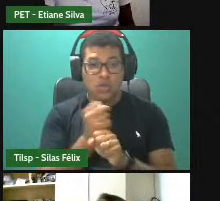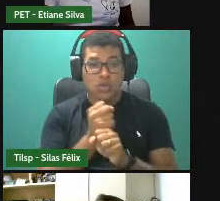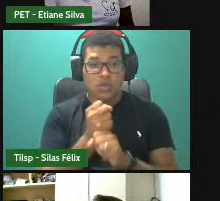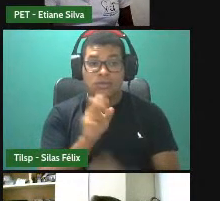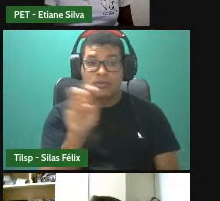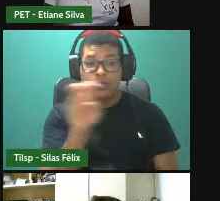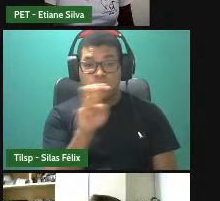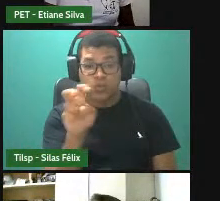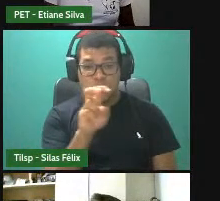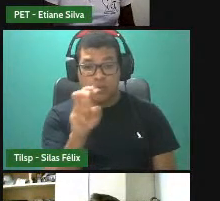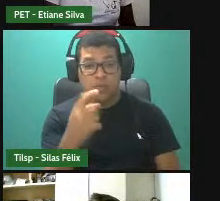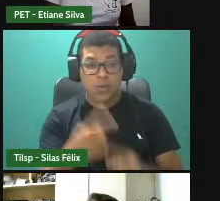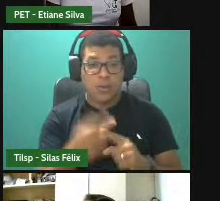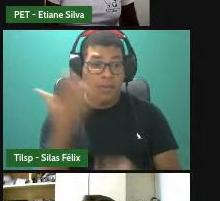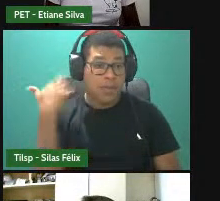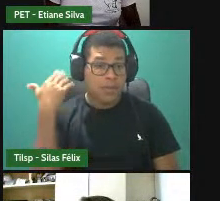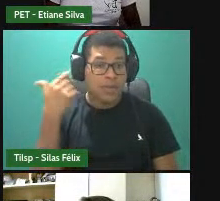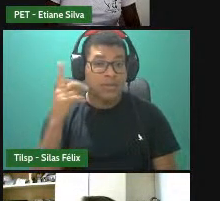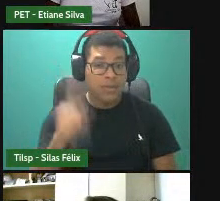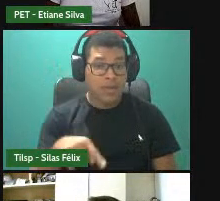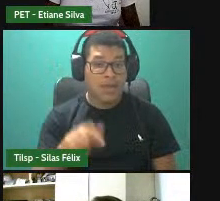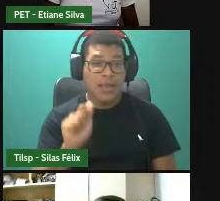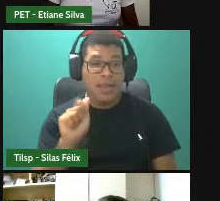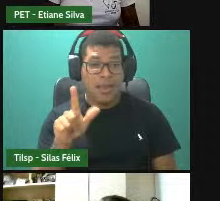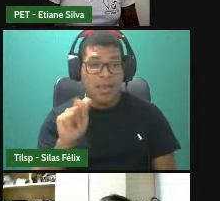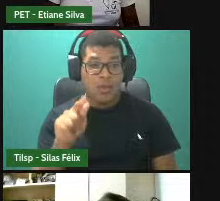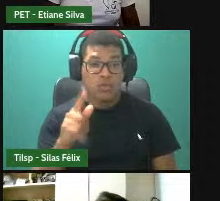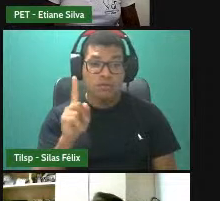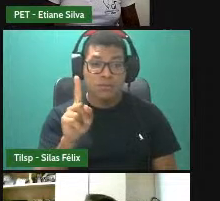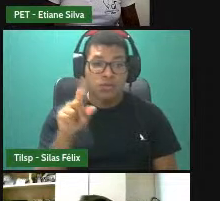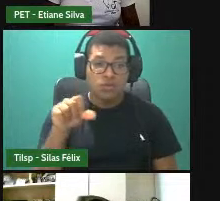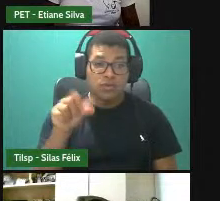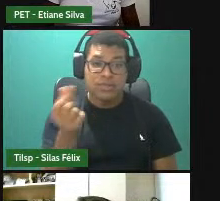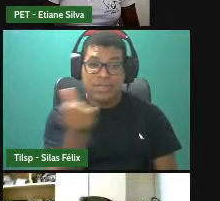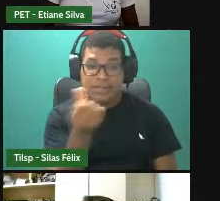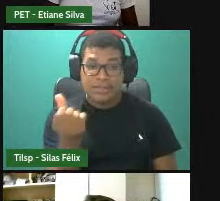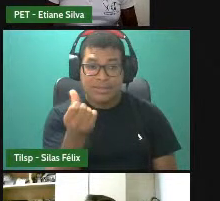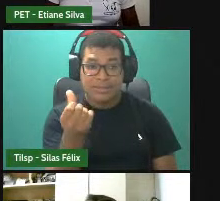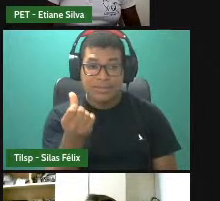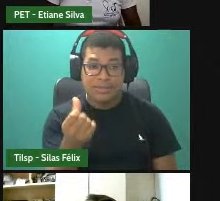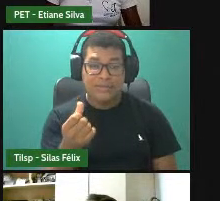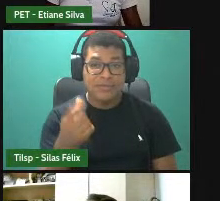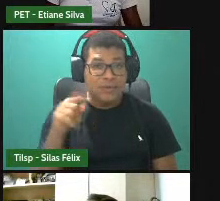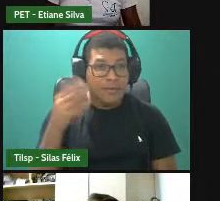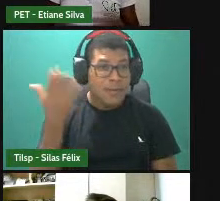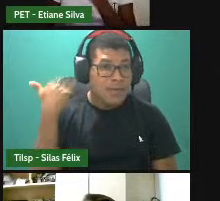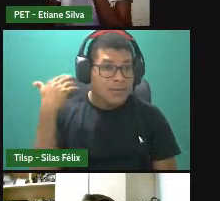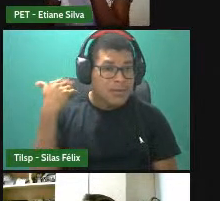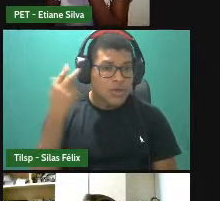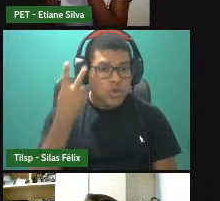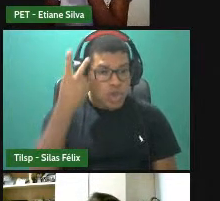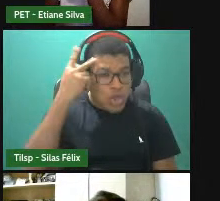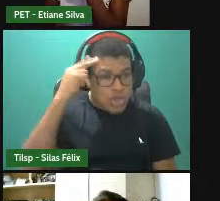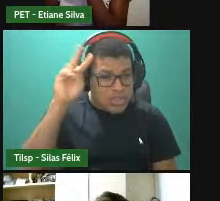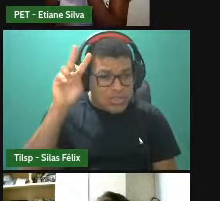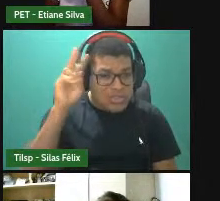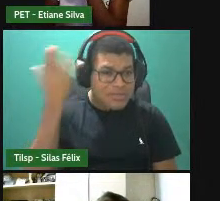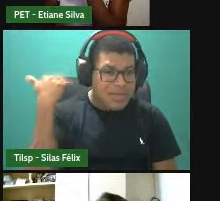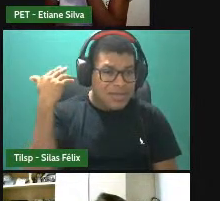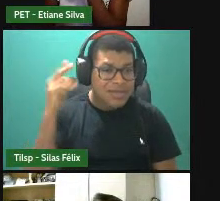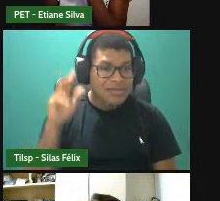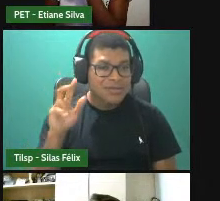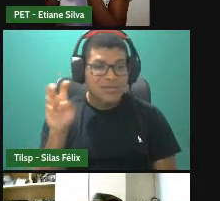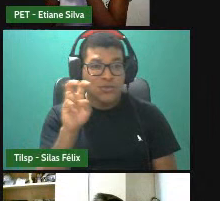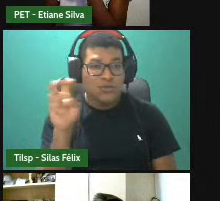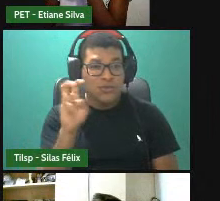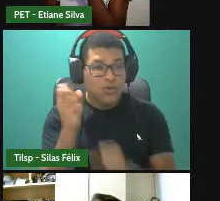essa lei, né, porque ela é de 24 de agosto de 66, então 2 dias atrás essa legislação completou 55 anos de existência,